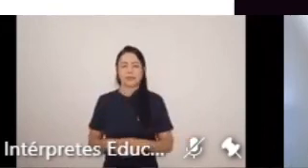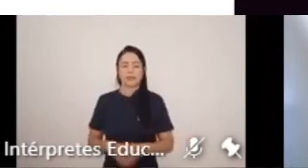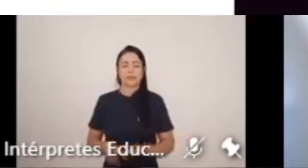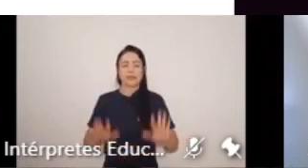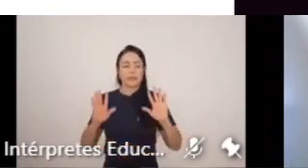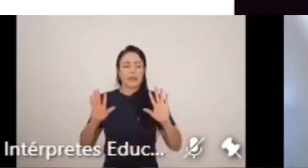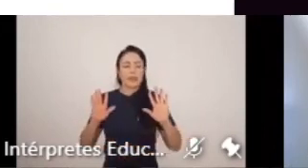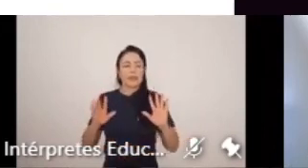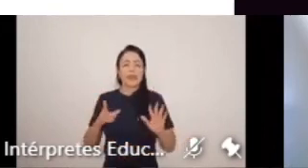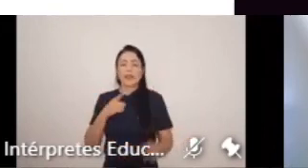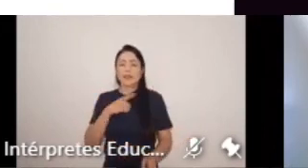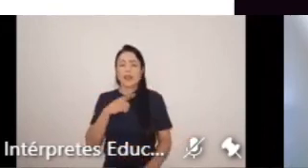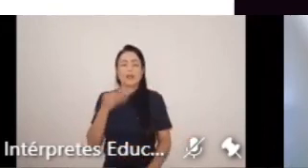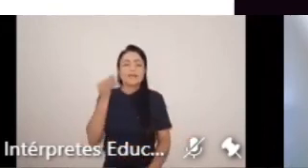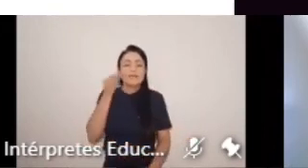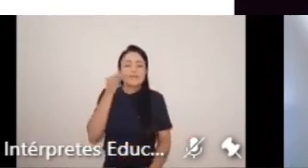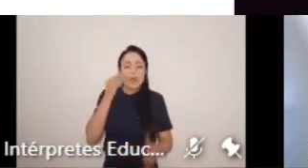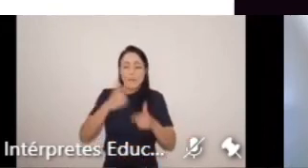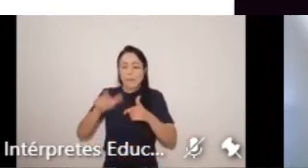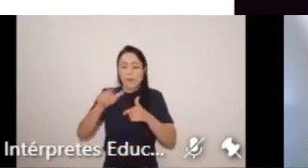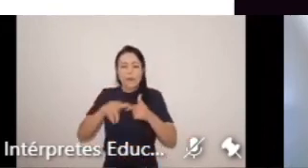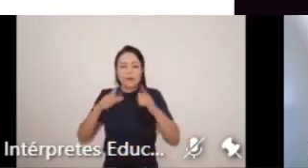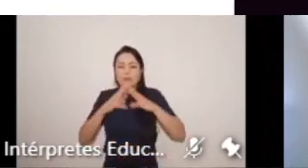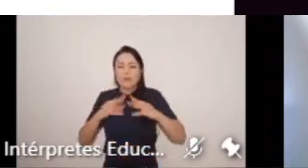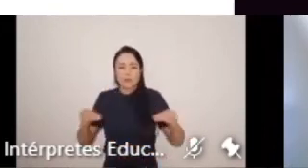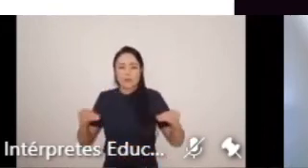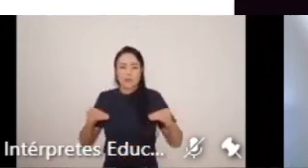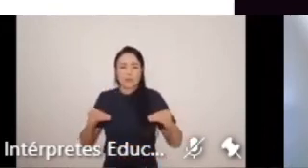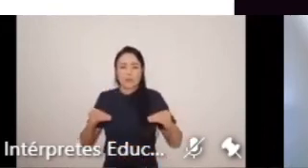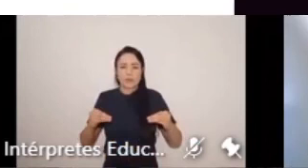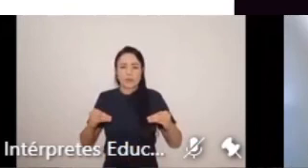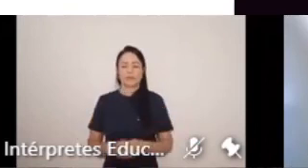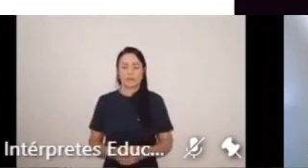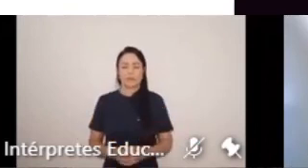é uma tentativa de solução extrajudicial das demandas.